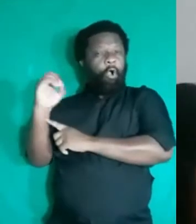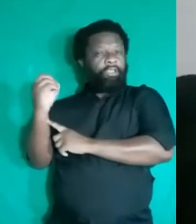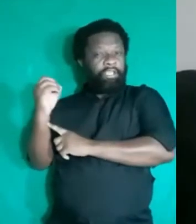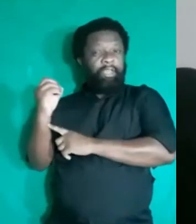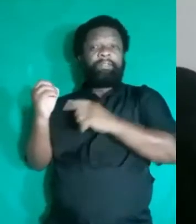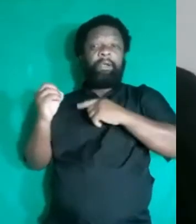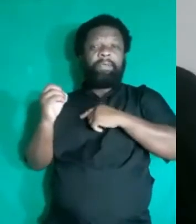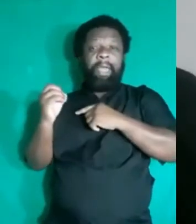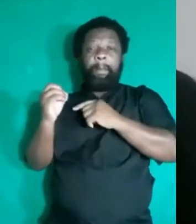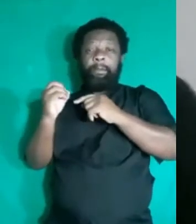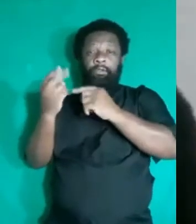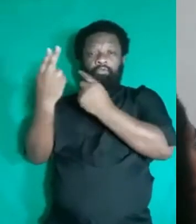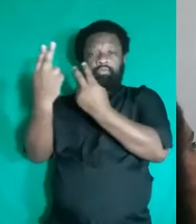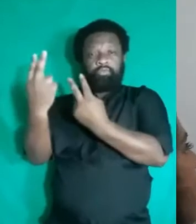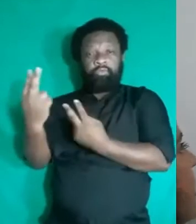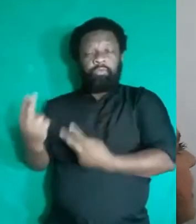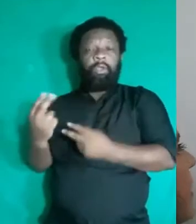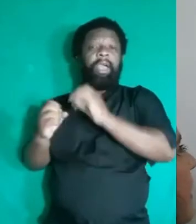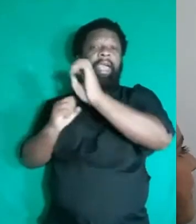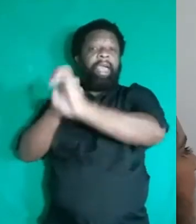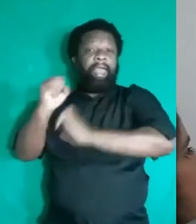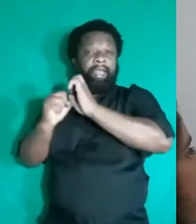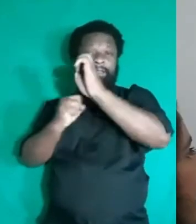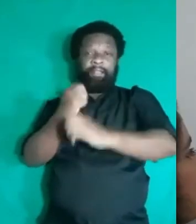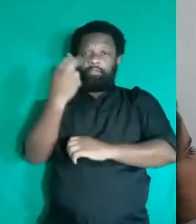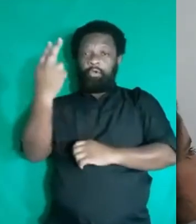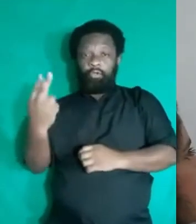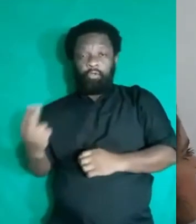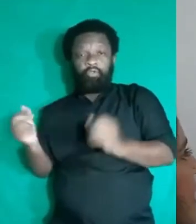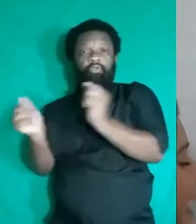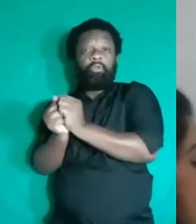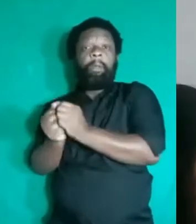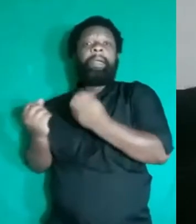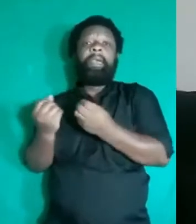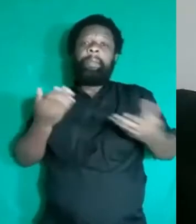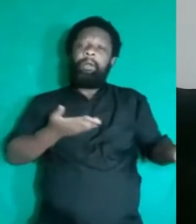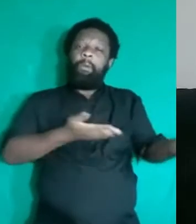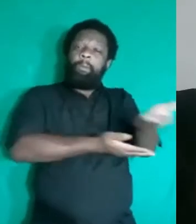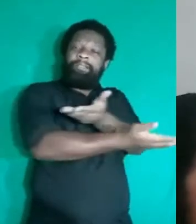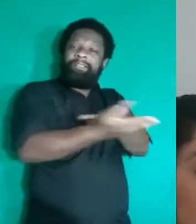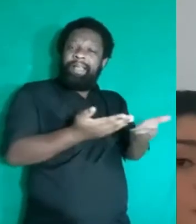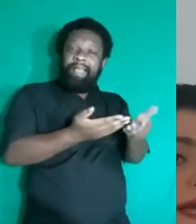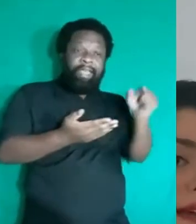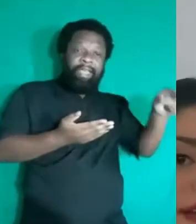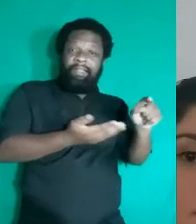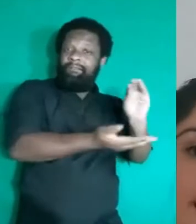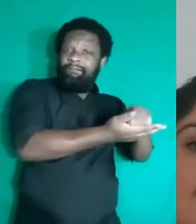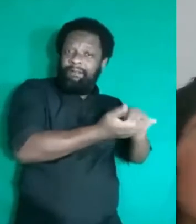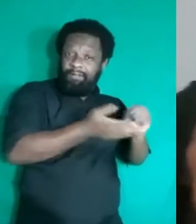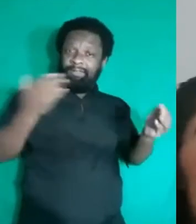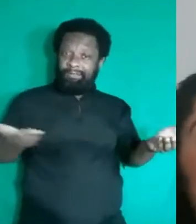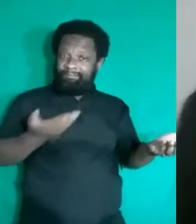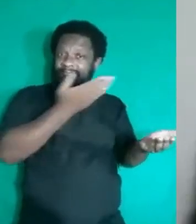A água, o oxigênio da água, ele tem pares de elétrons aqui. Ele tem pares de elétrons disponíveis